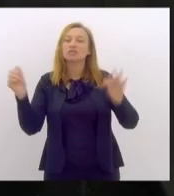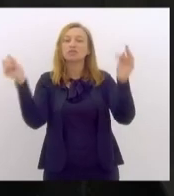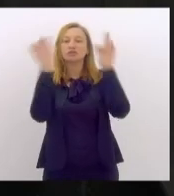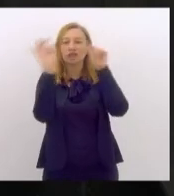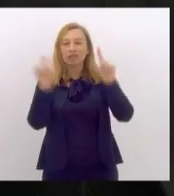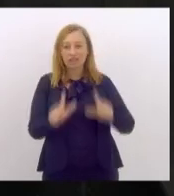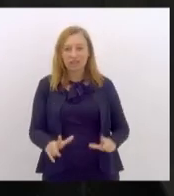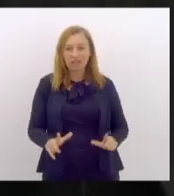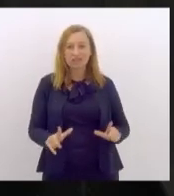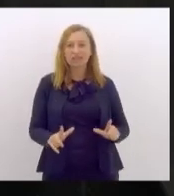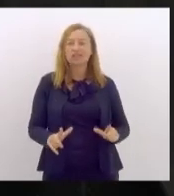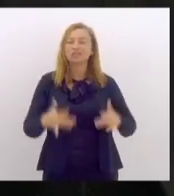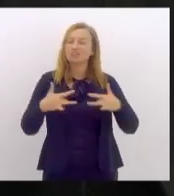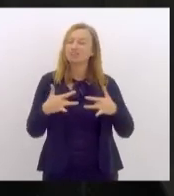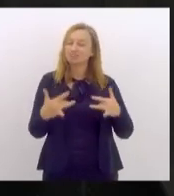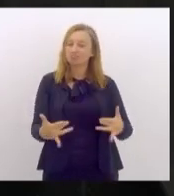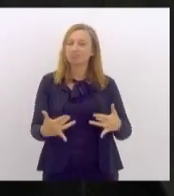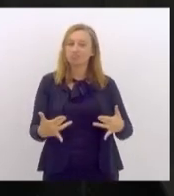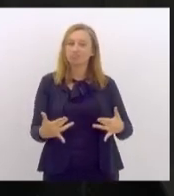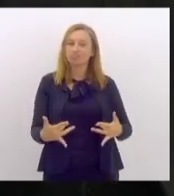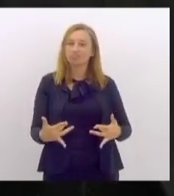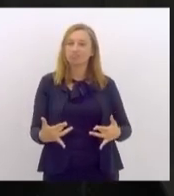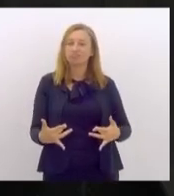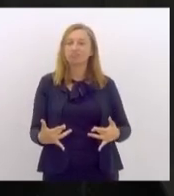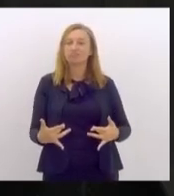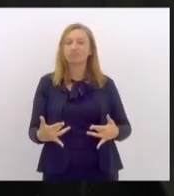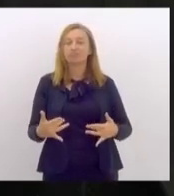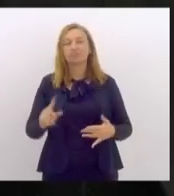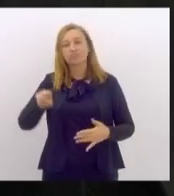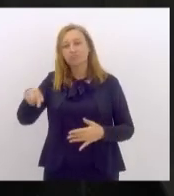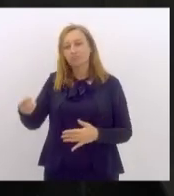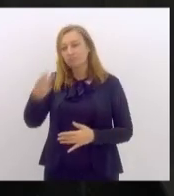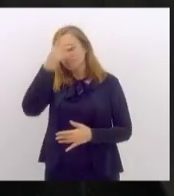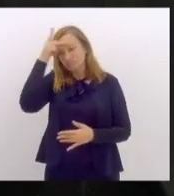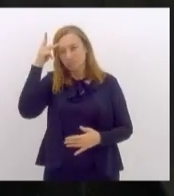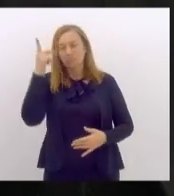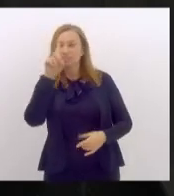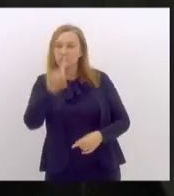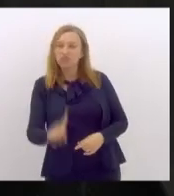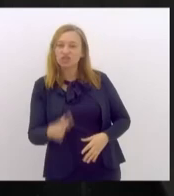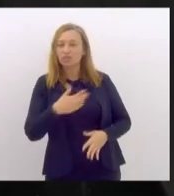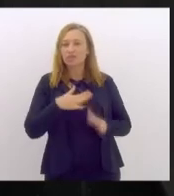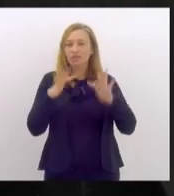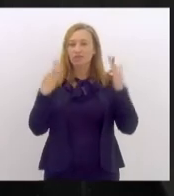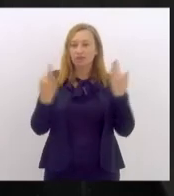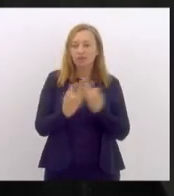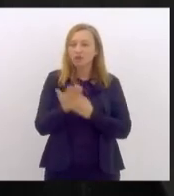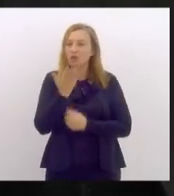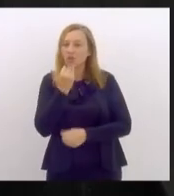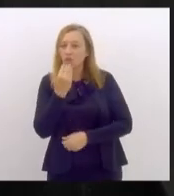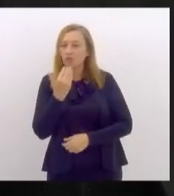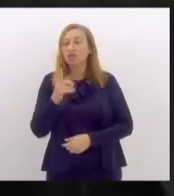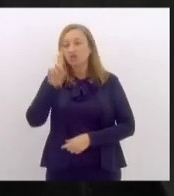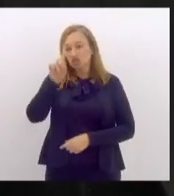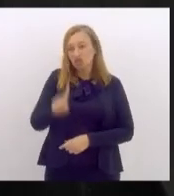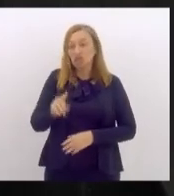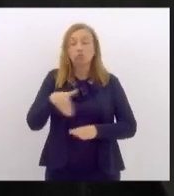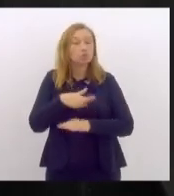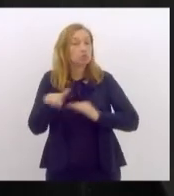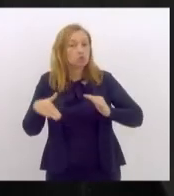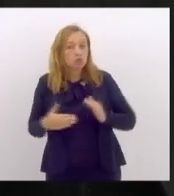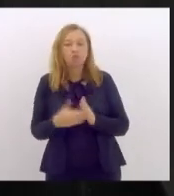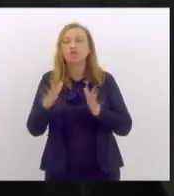a nossa solidariedade com o próximo É sobre o direito da minha família comer mas é sobre o direito de